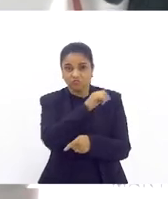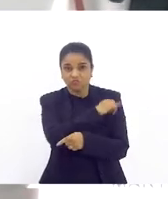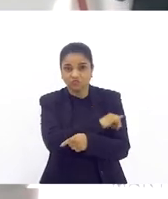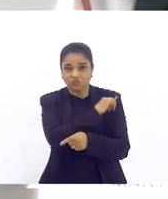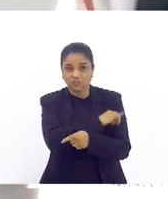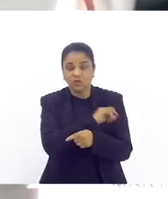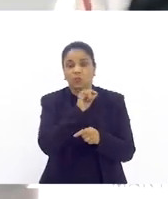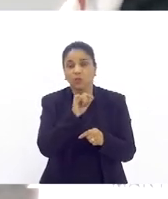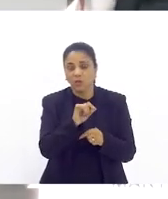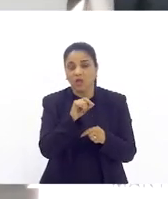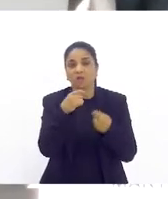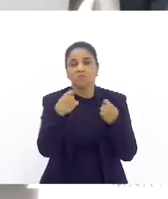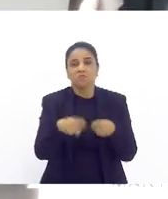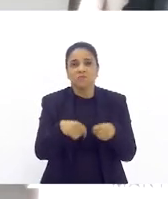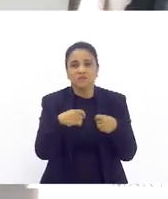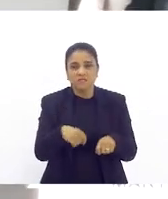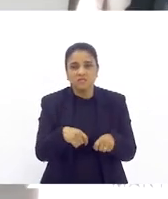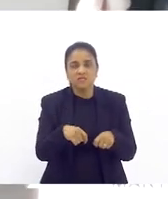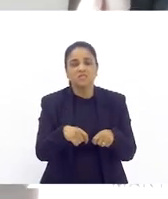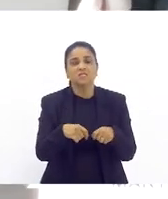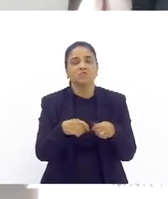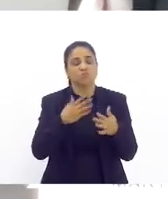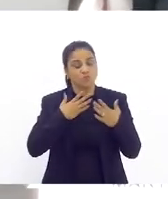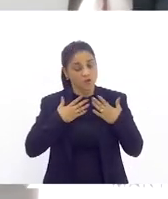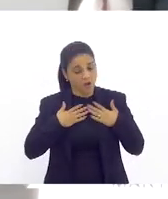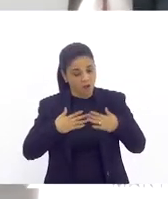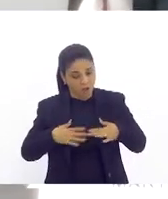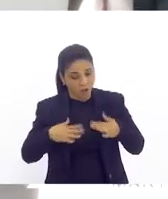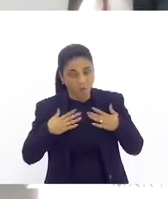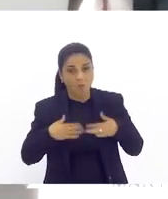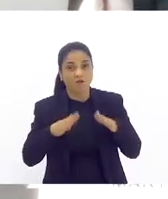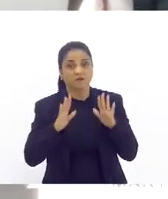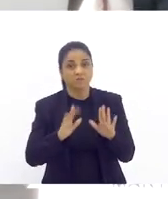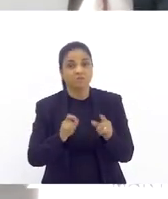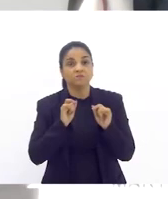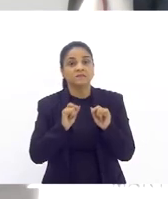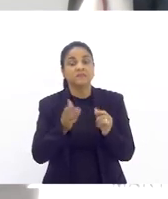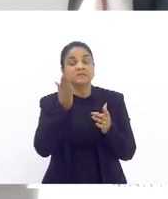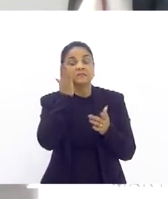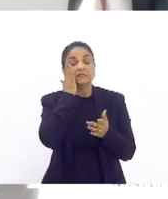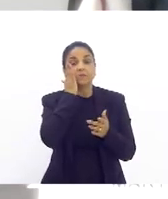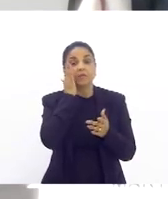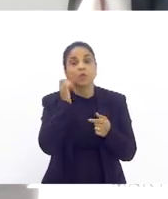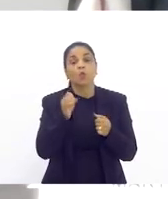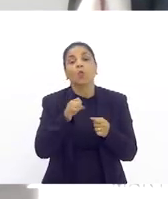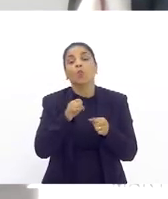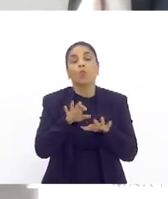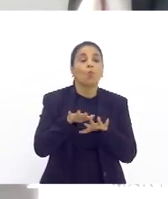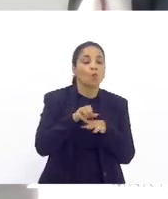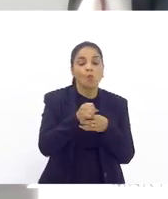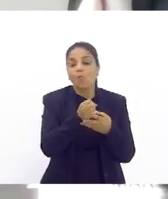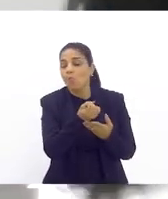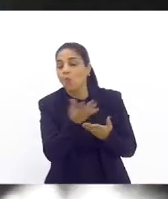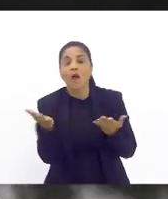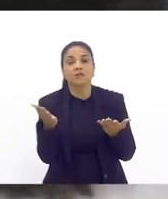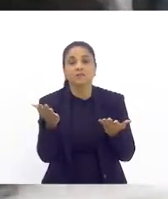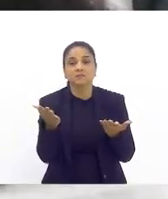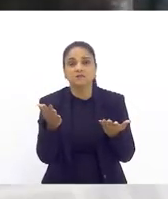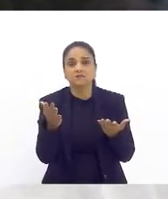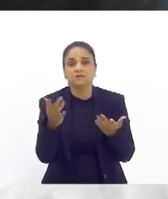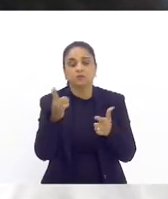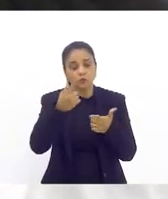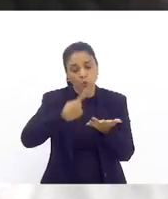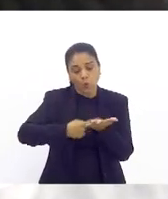sem panfletarismo com tranquilidade sabendo quais compromissos a gente pode